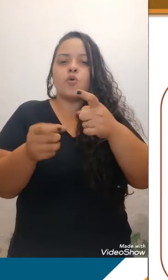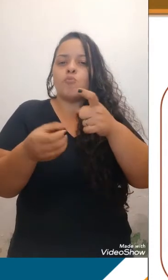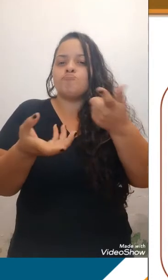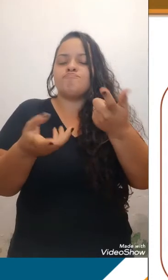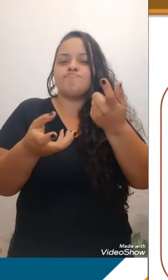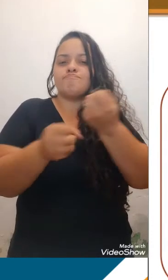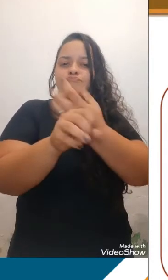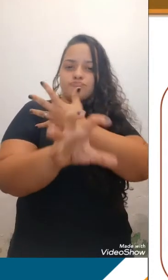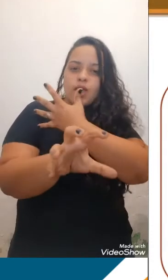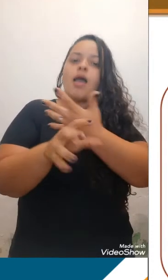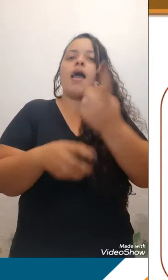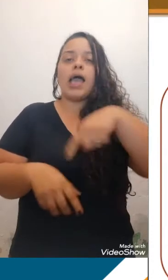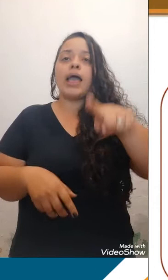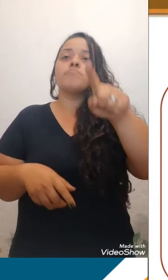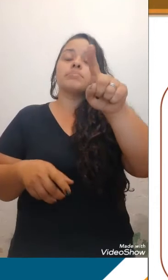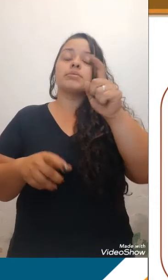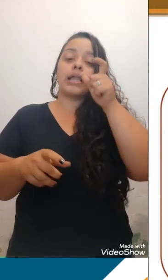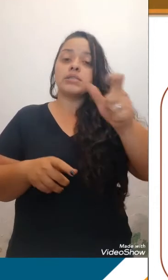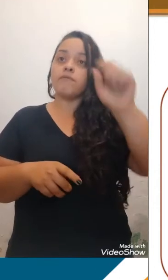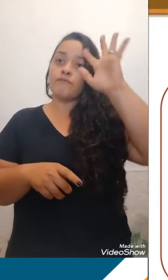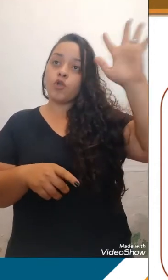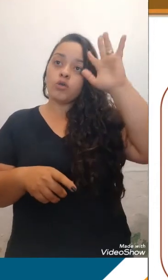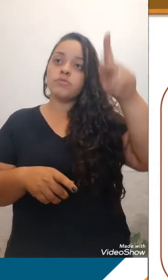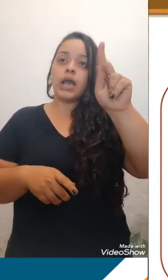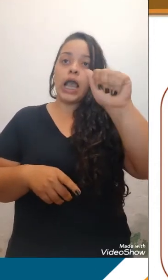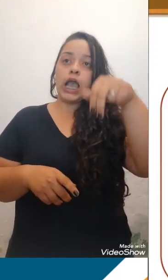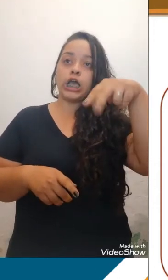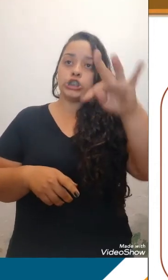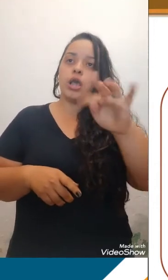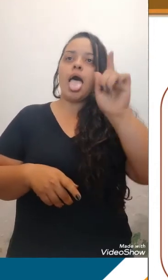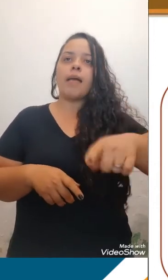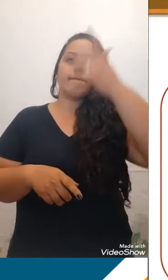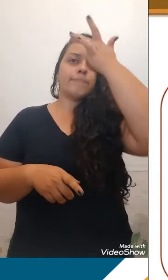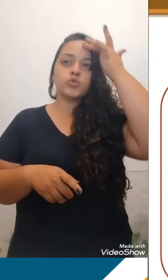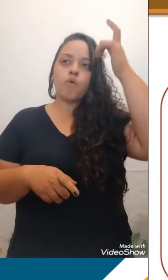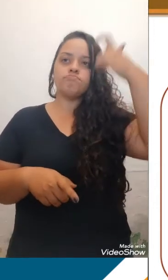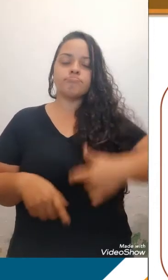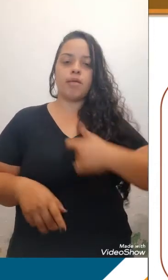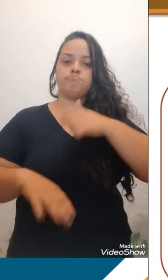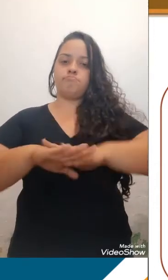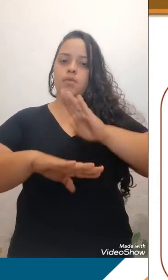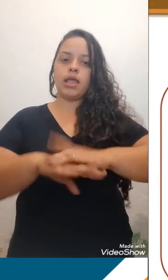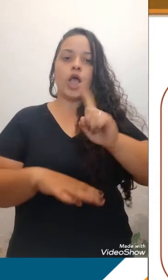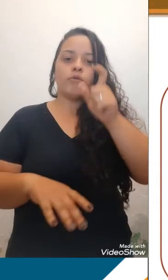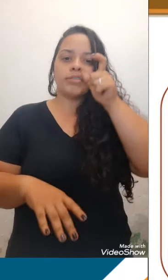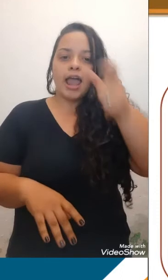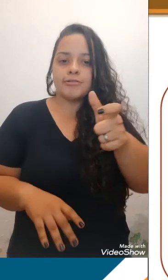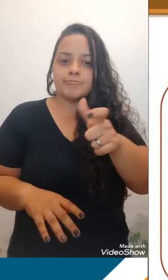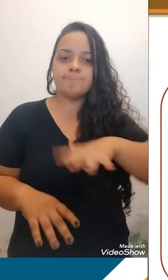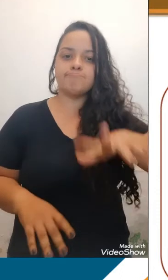virtual. Segundo o filósofo Kant, a pessoa é um fim em si mesma e não um meio de conseguir atingir interesses